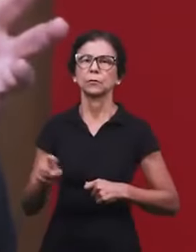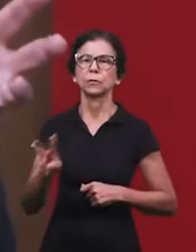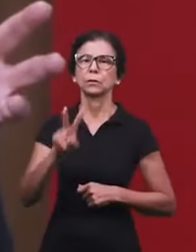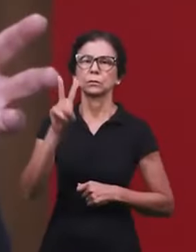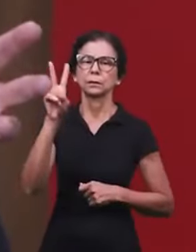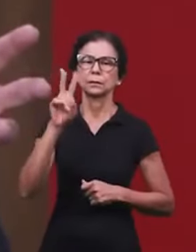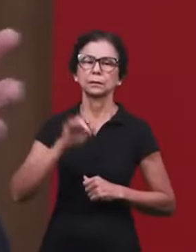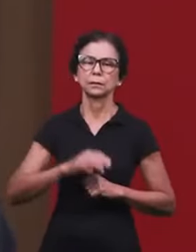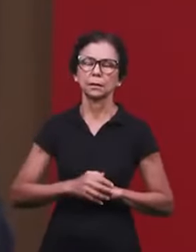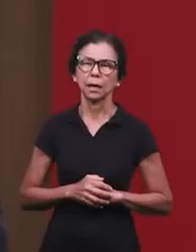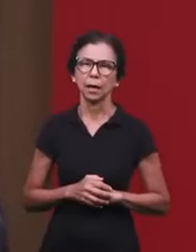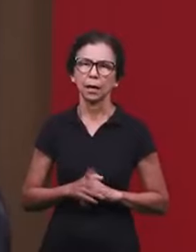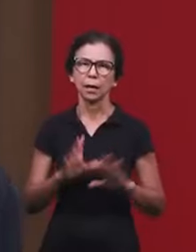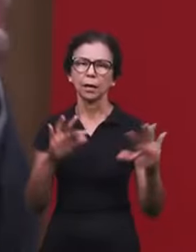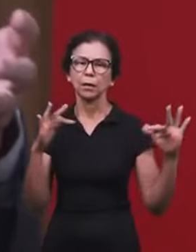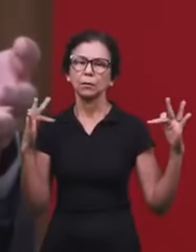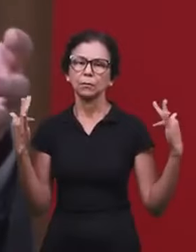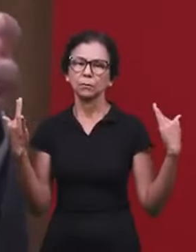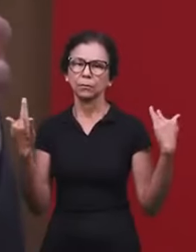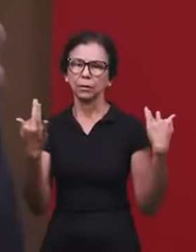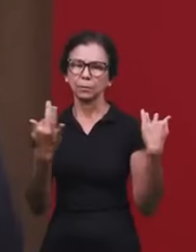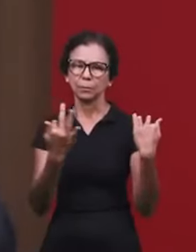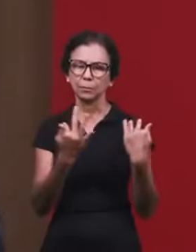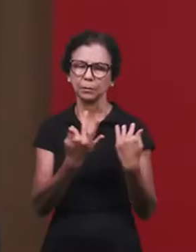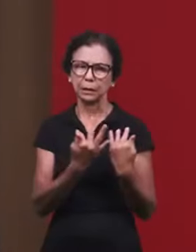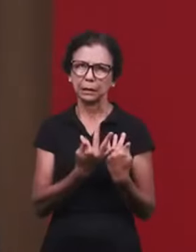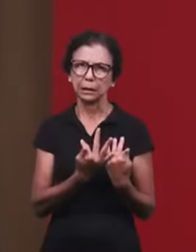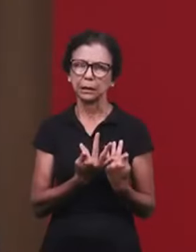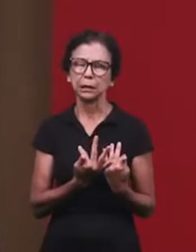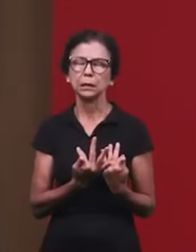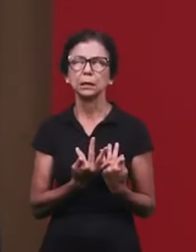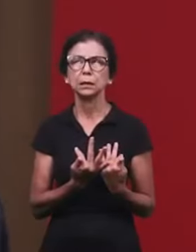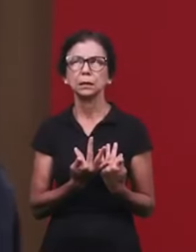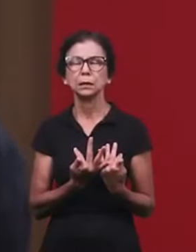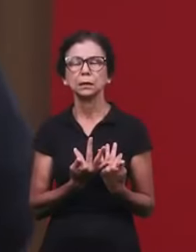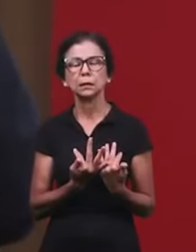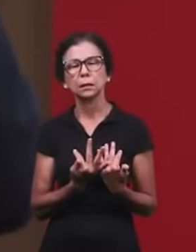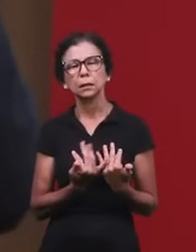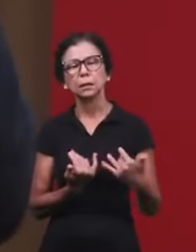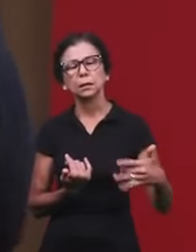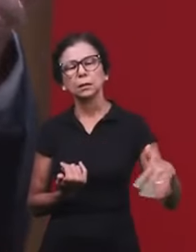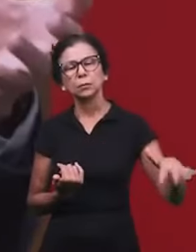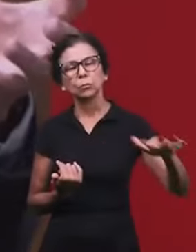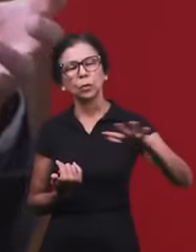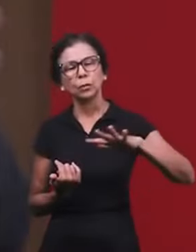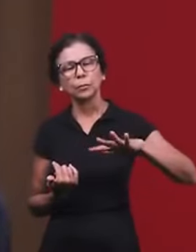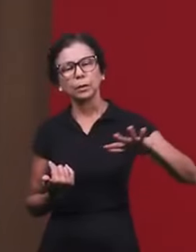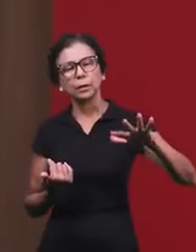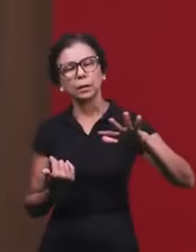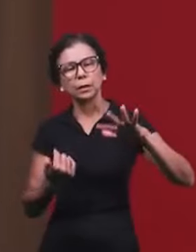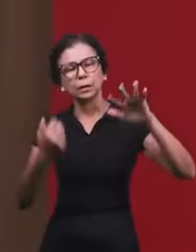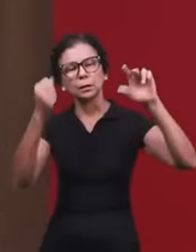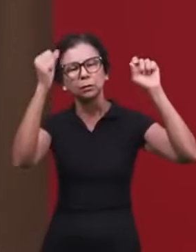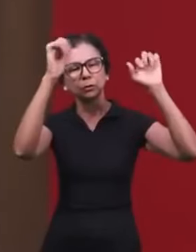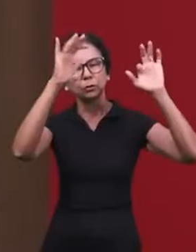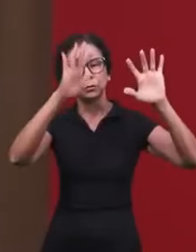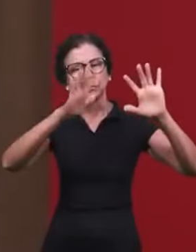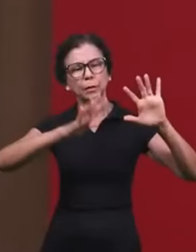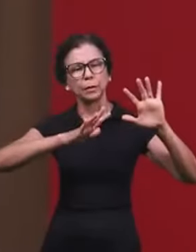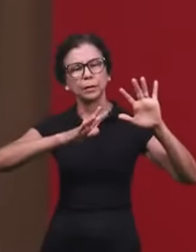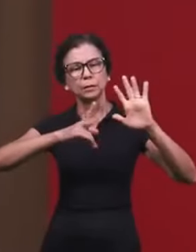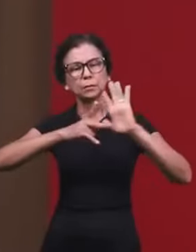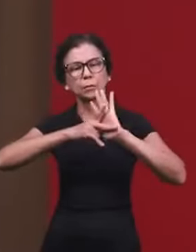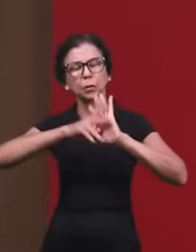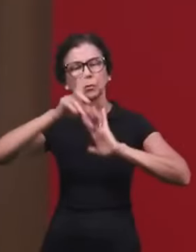como um local como um ambiente de bênção algo que vem de Deus que deve